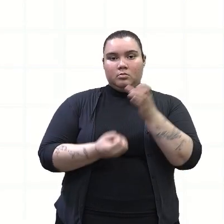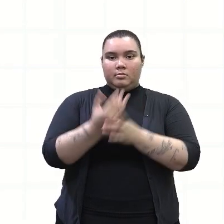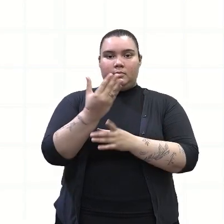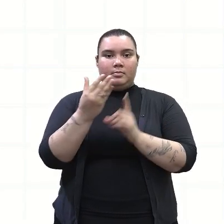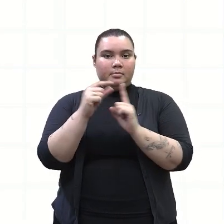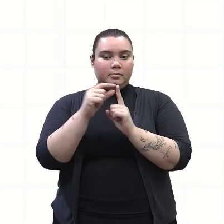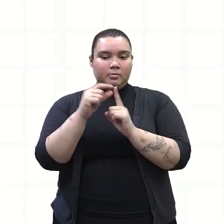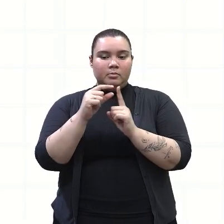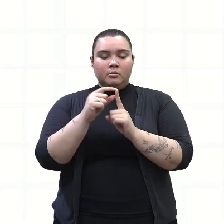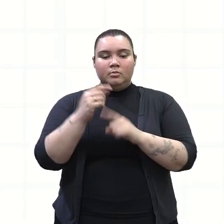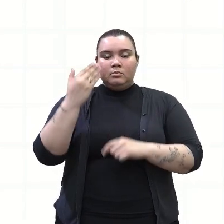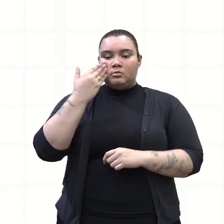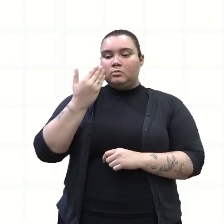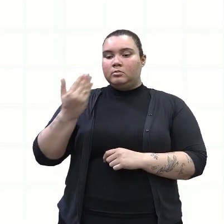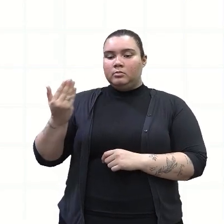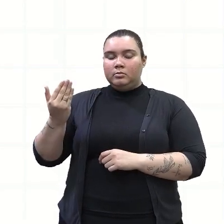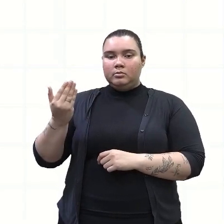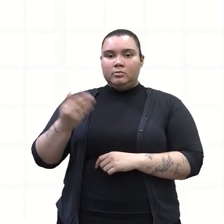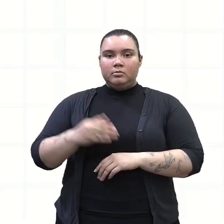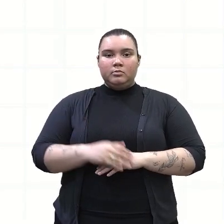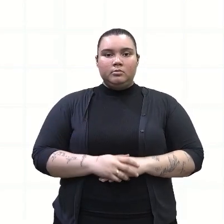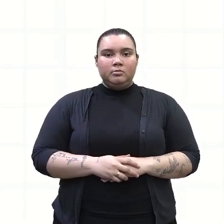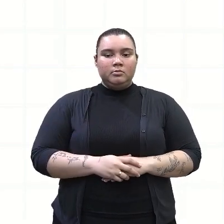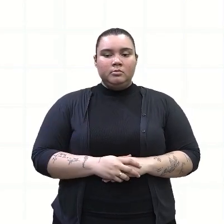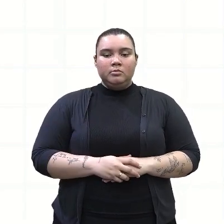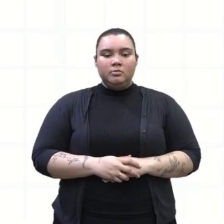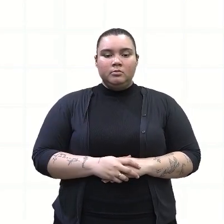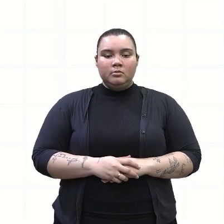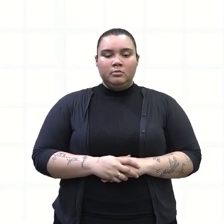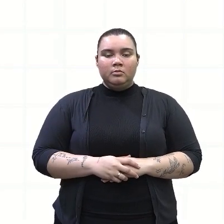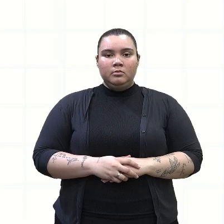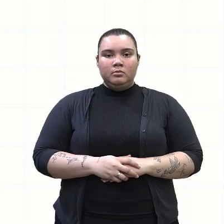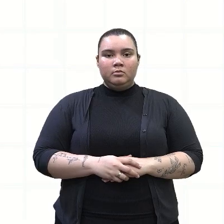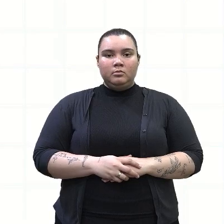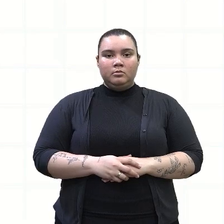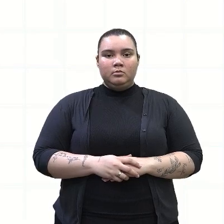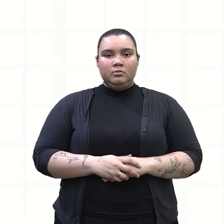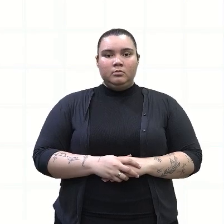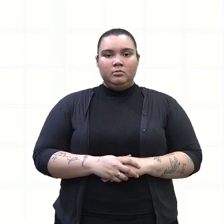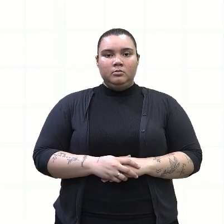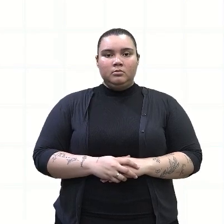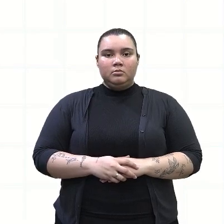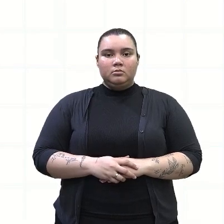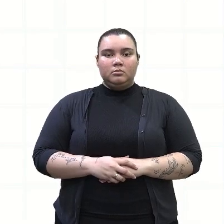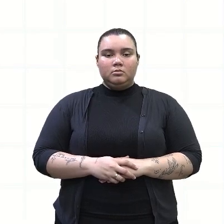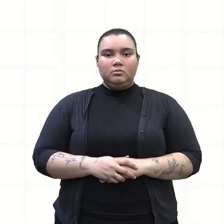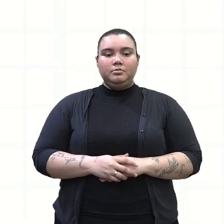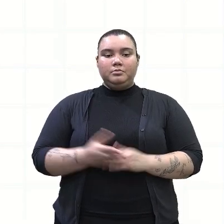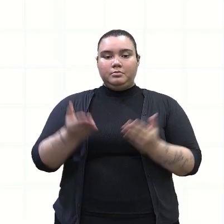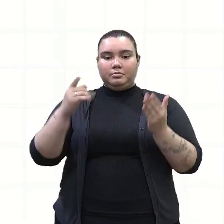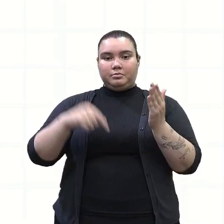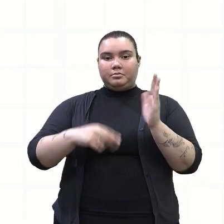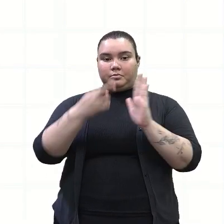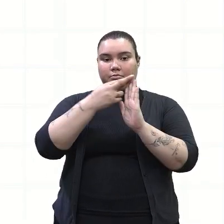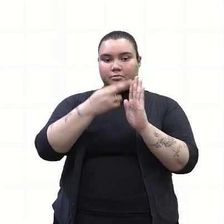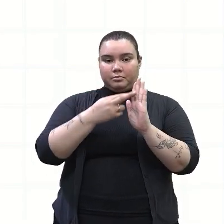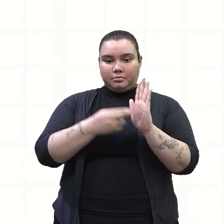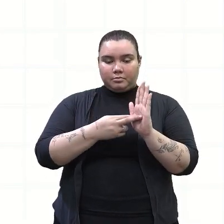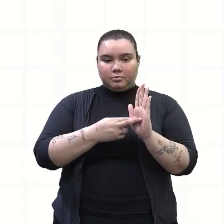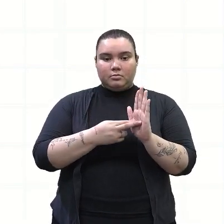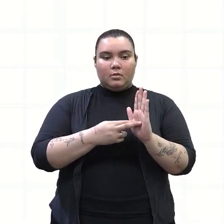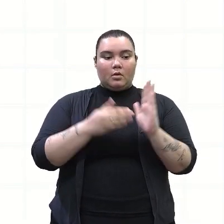superlativo. Big, the biggest. Big, the biggest. Então, esta regra diz o seguinte,